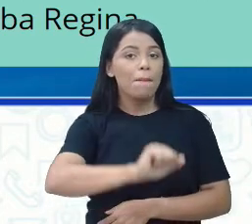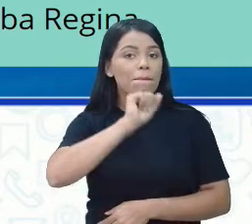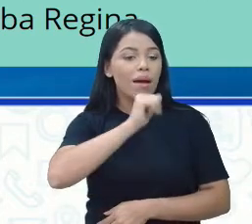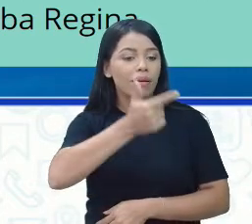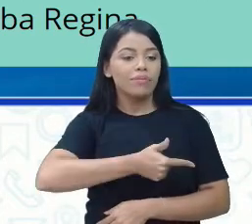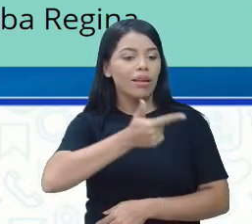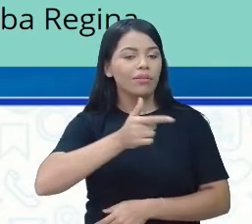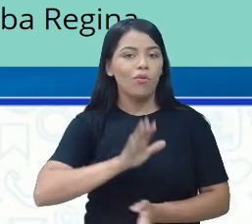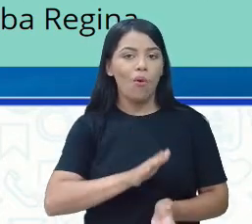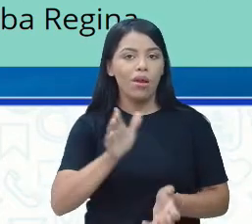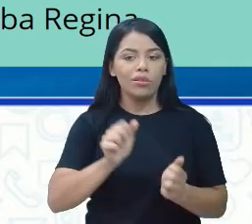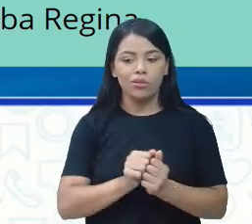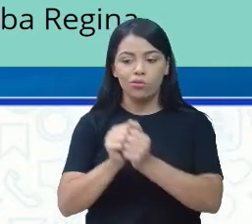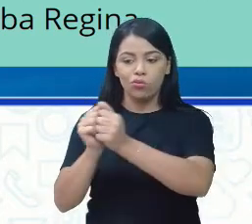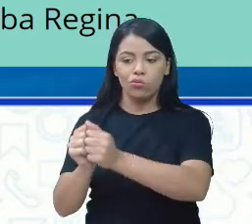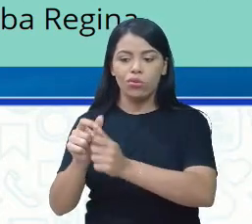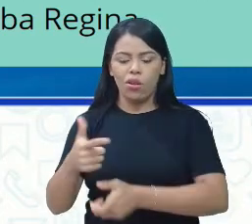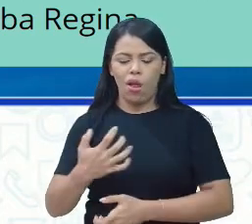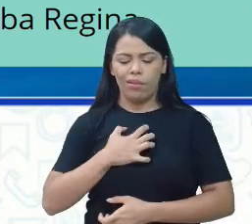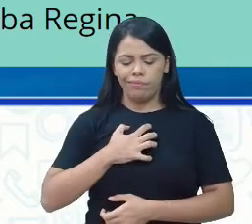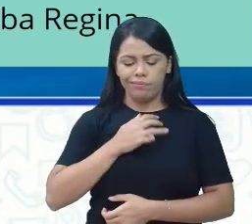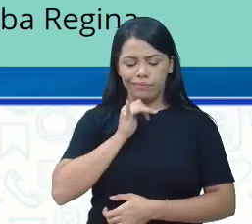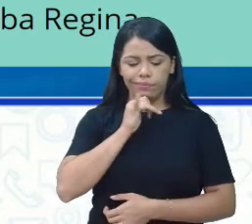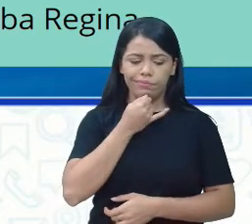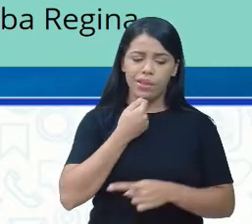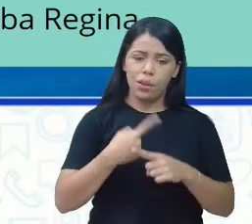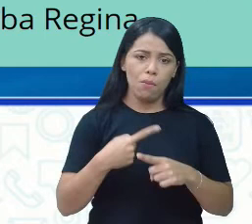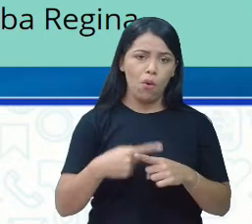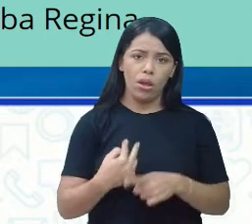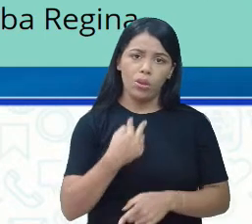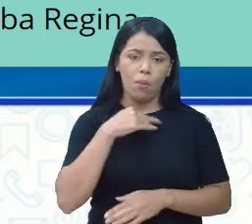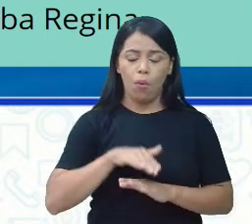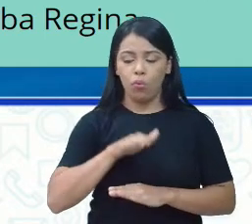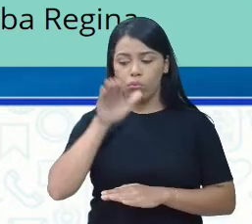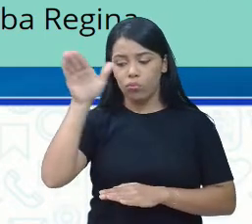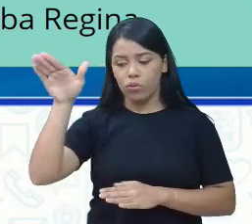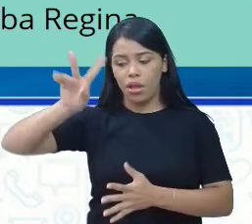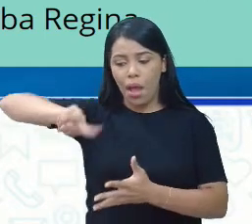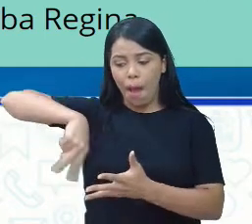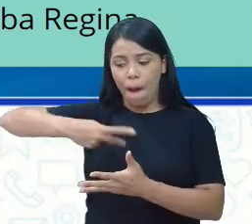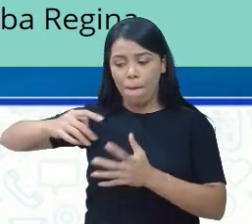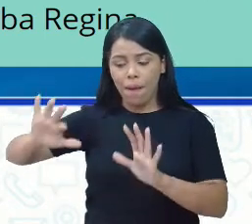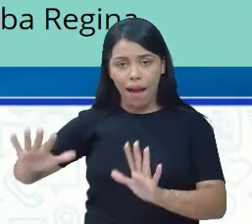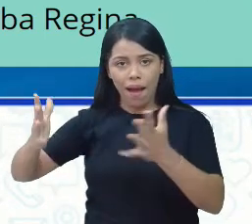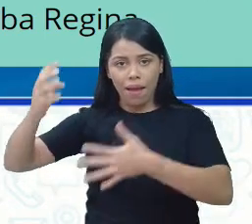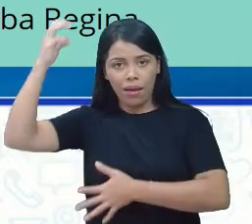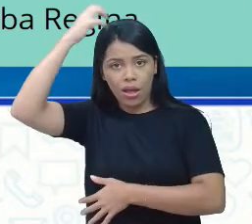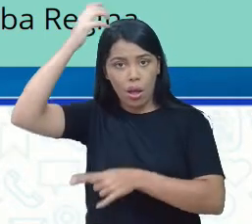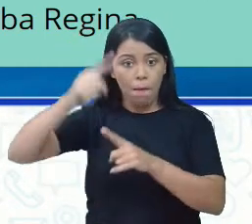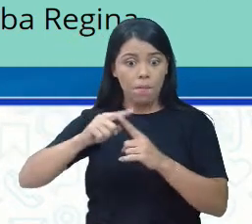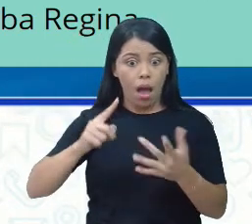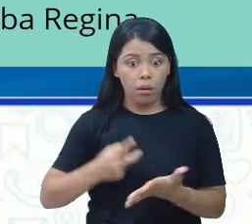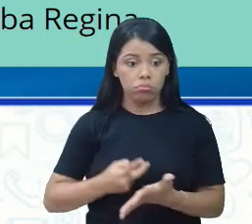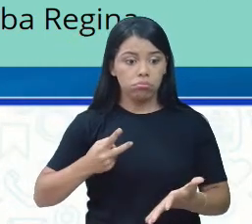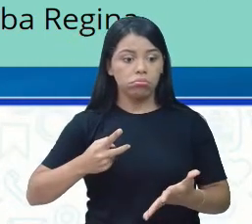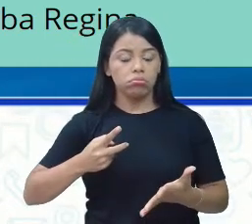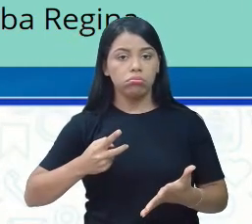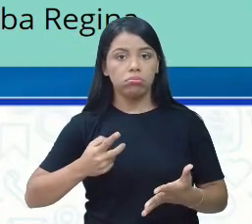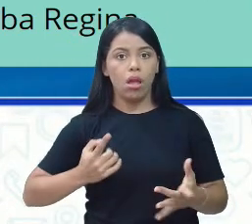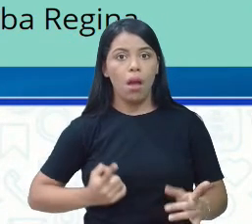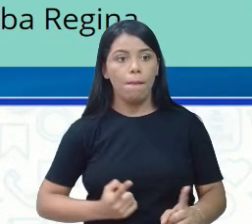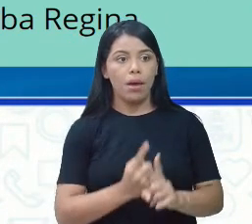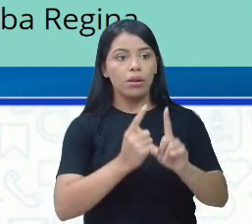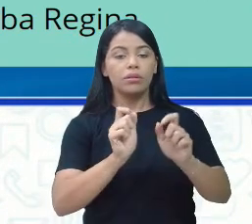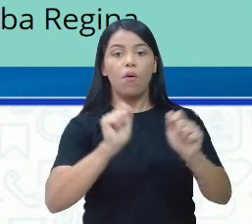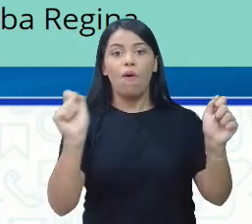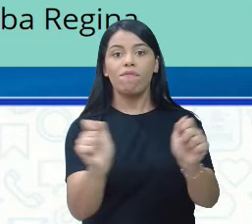triste, porque não pôde ir ao baile real. Mas, de repente, surgiu uma